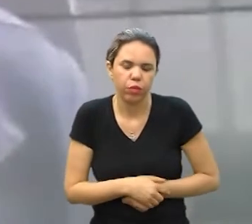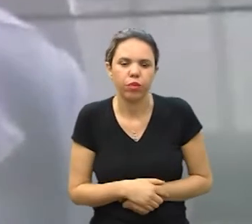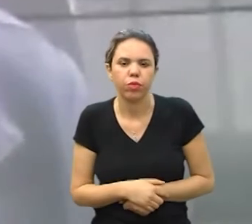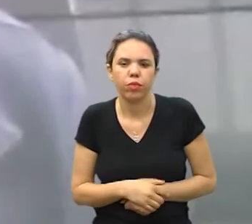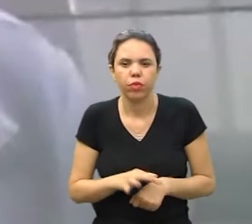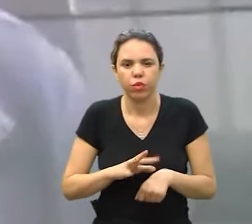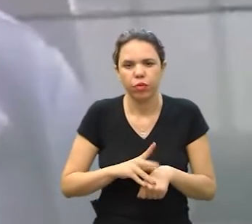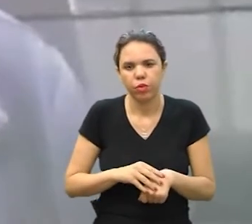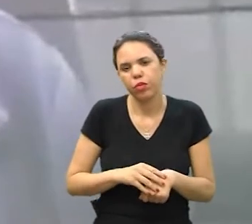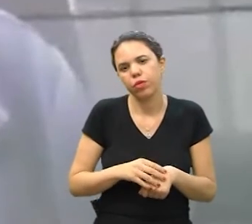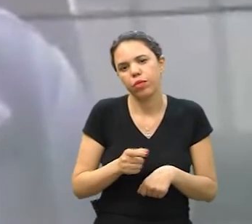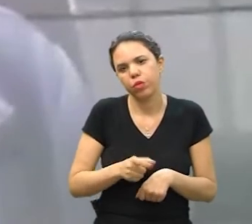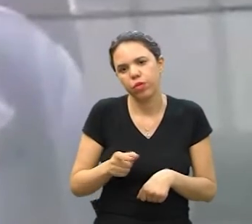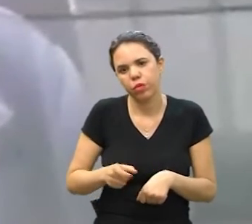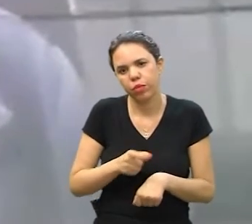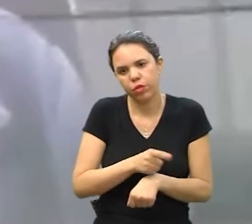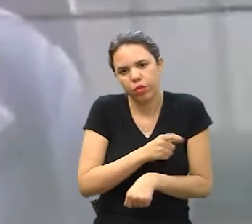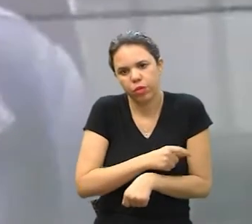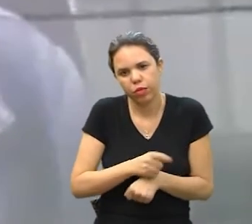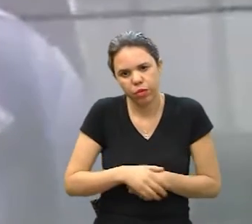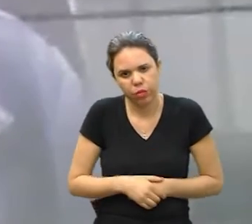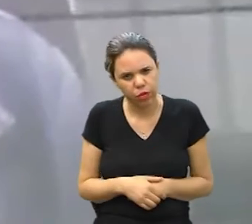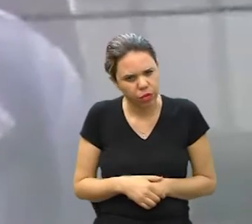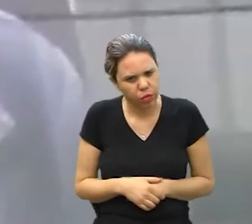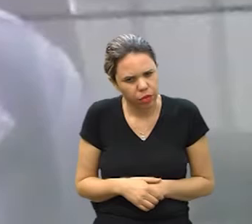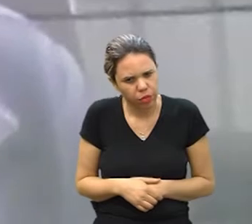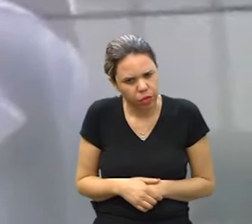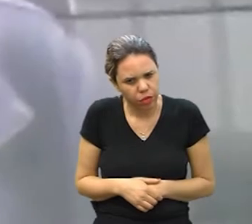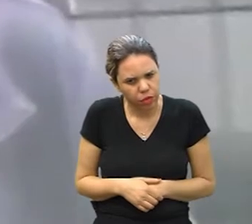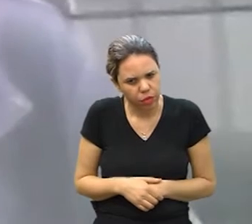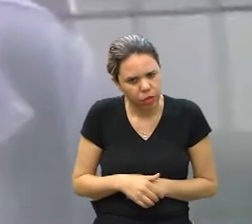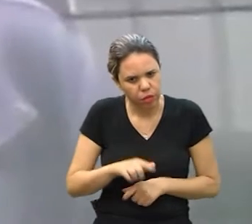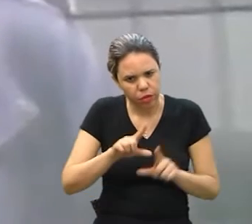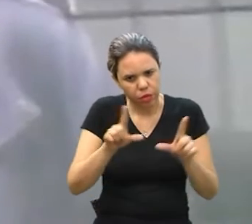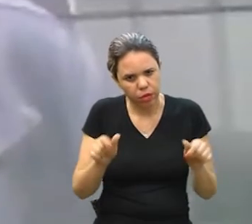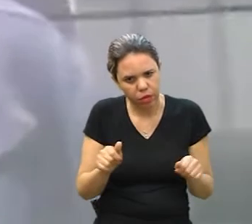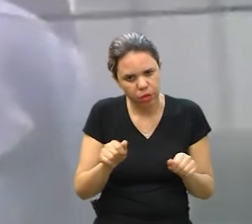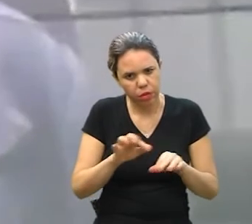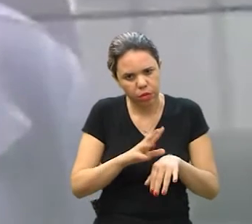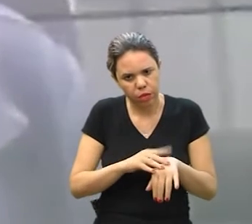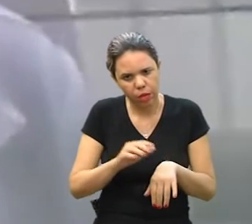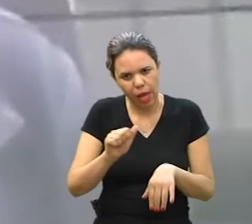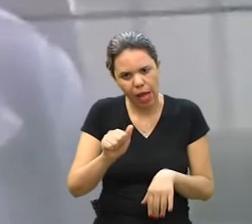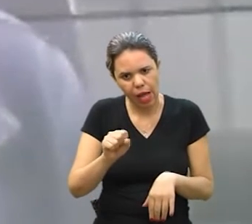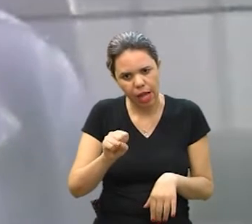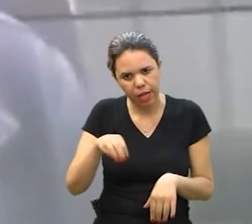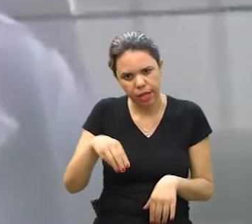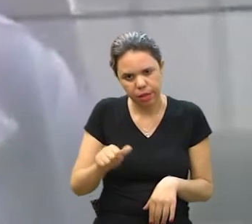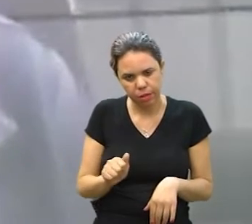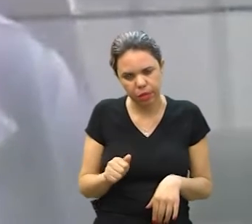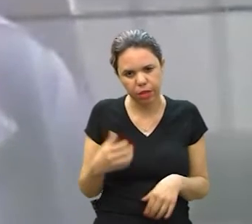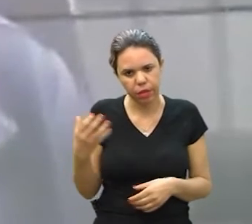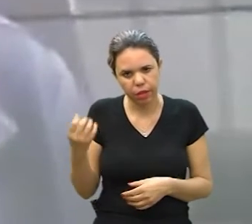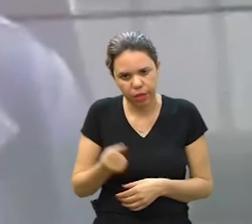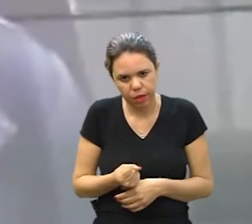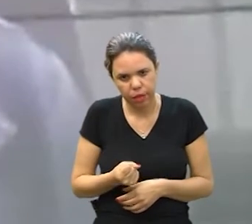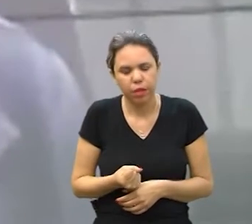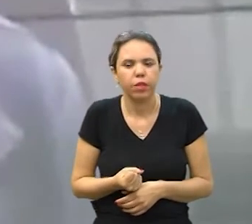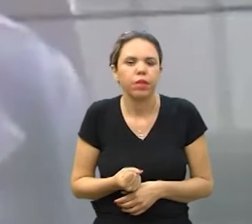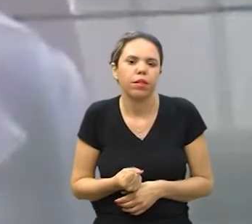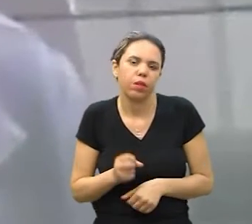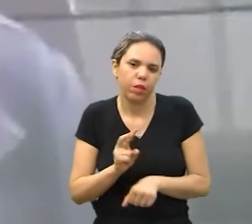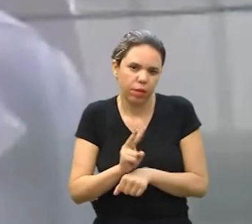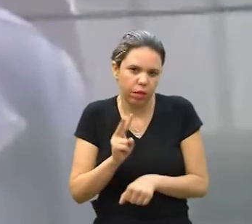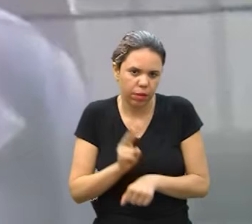a dermatites, as colites e a asma, né? O leite materno é um